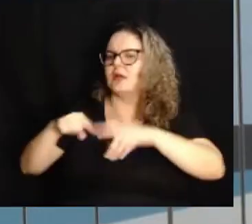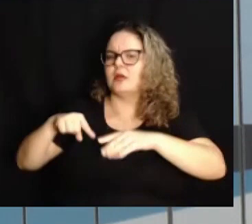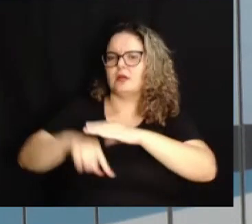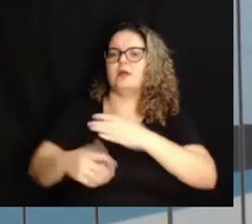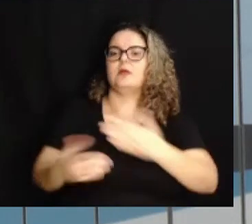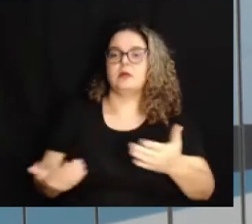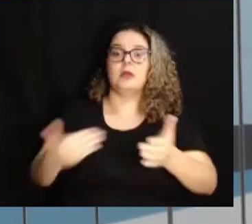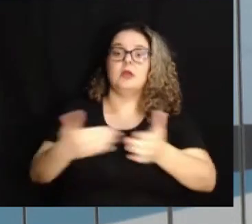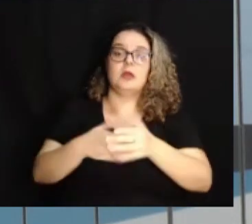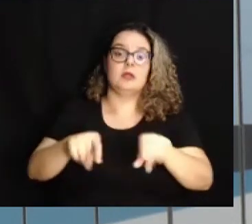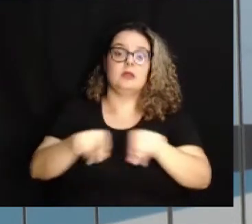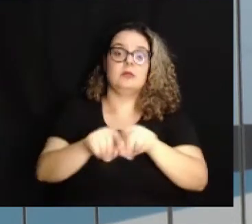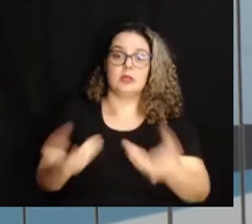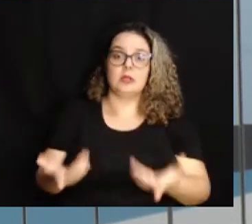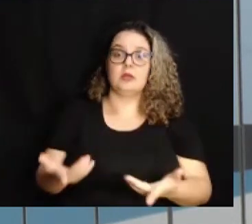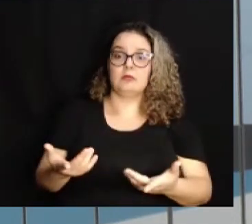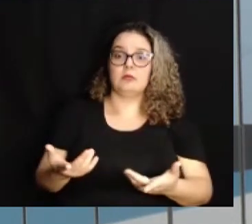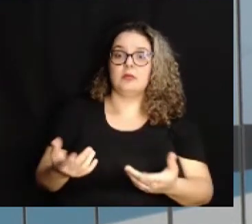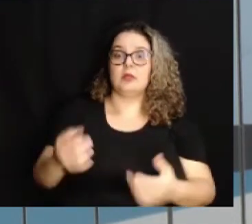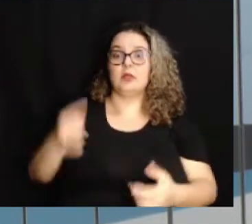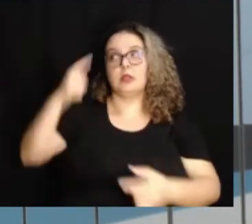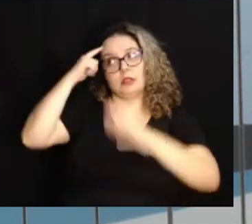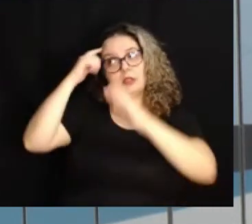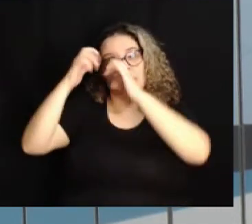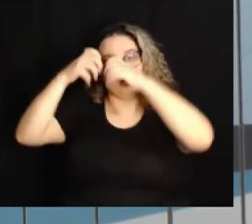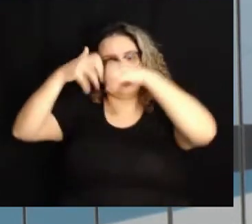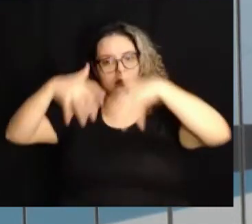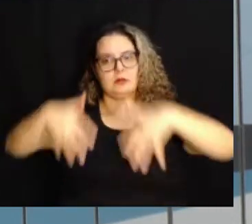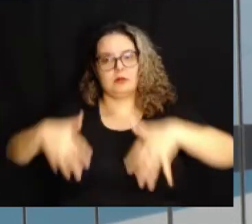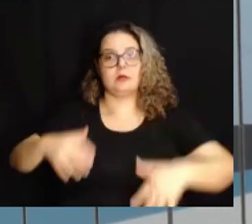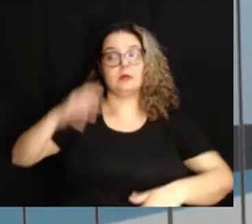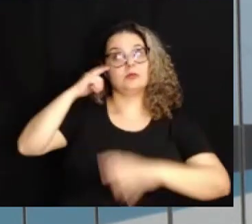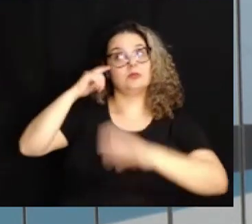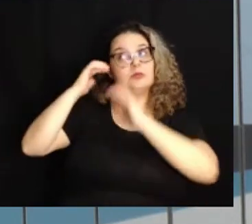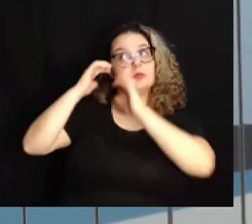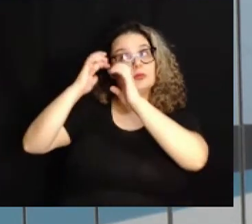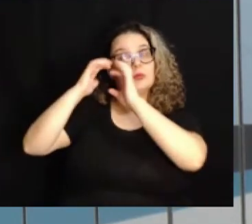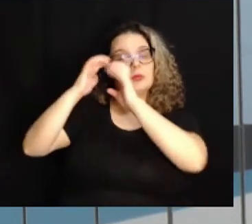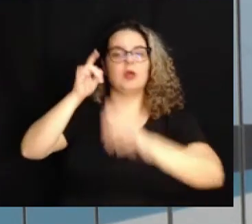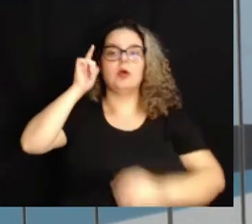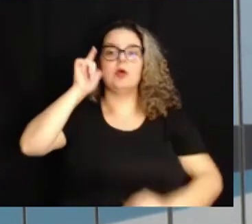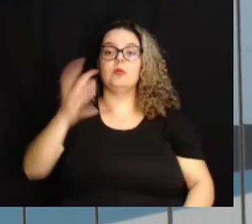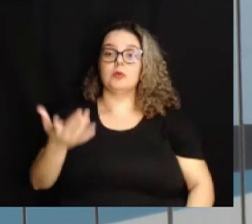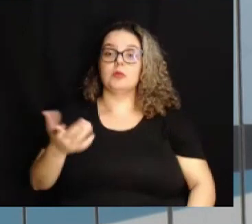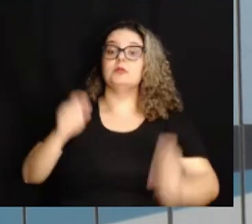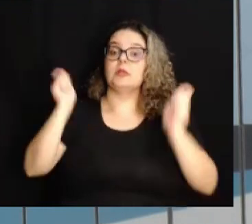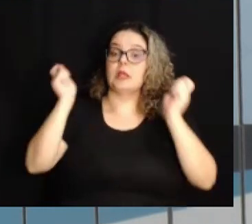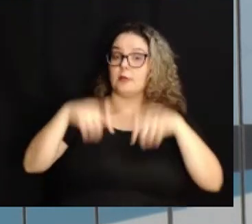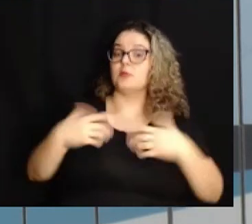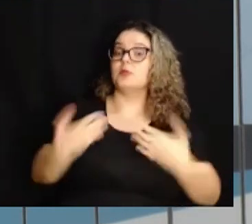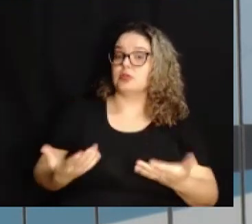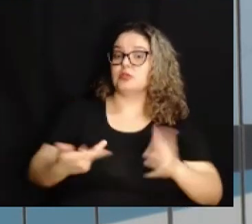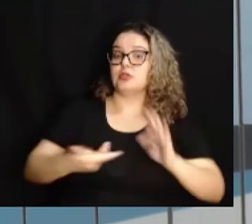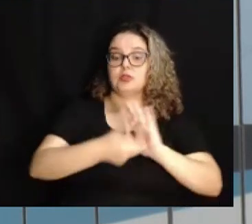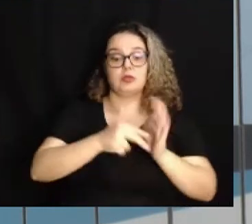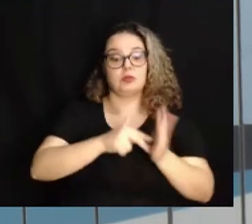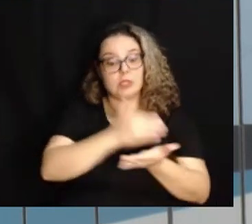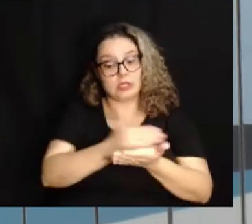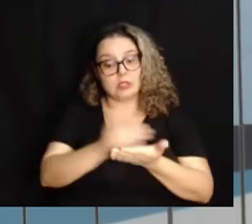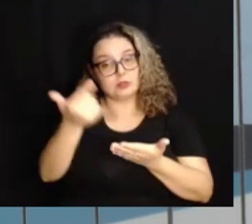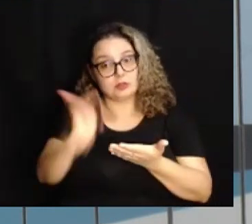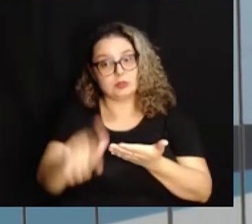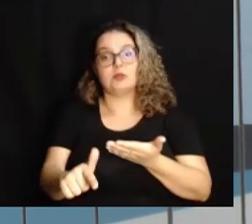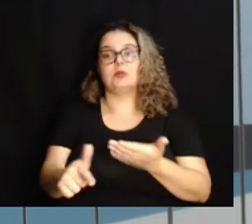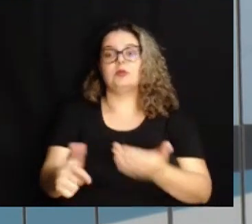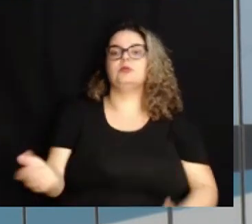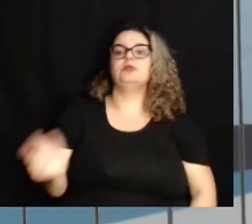essa questão da neurociência, do cérebro, né, a gente consegue ter a possibilidade de ressignificar algo graças a um nome de uma palavrinha